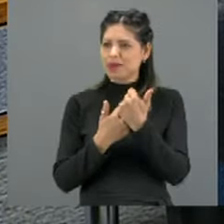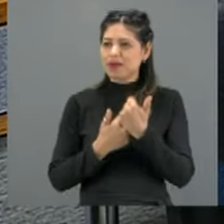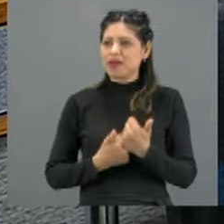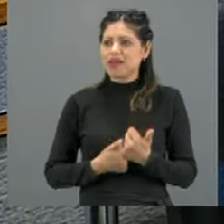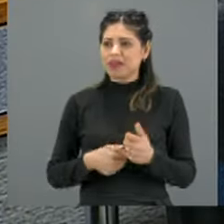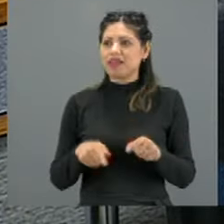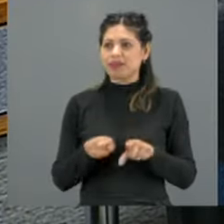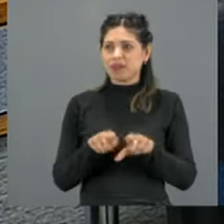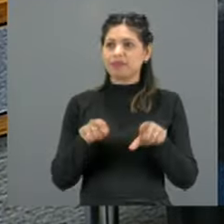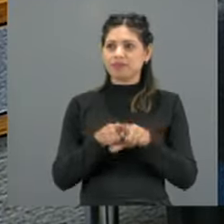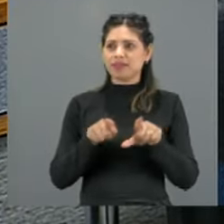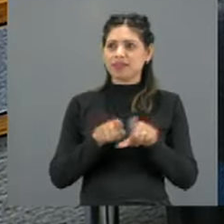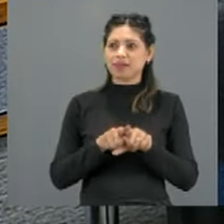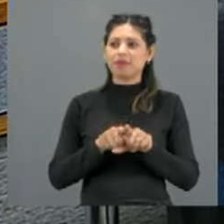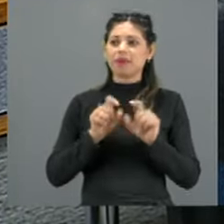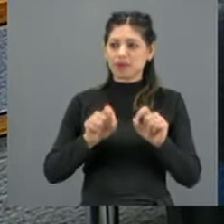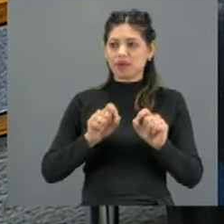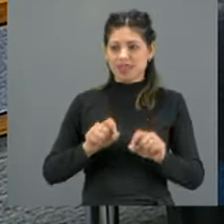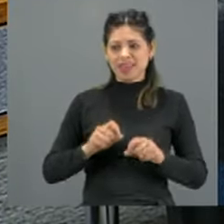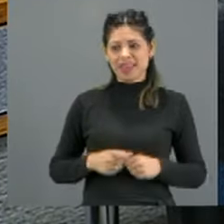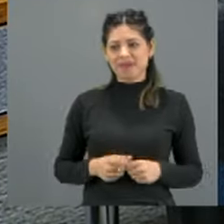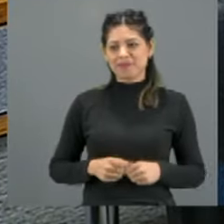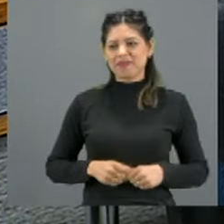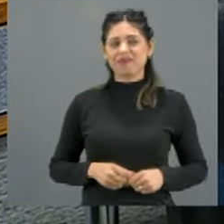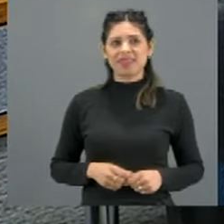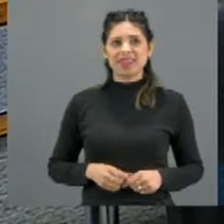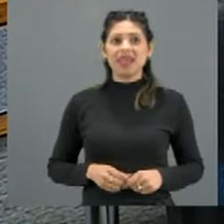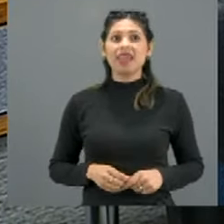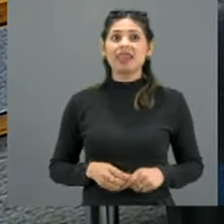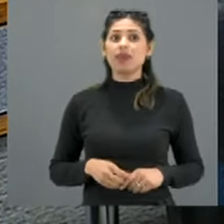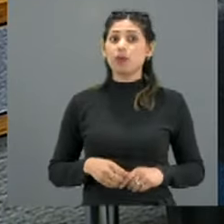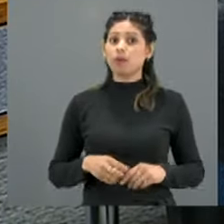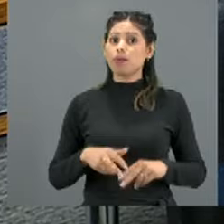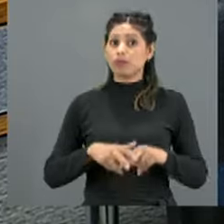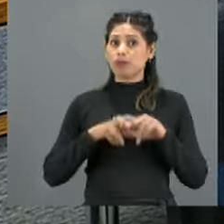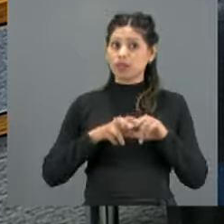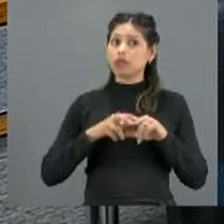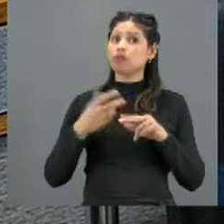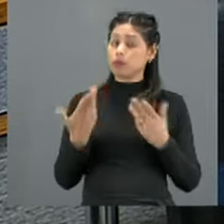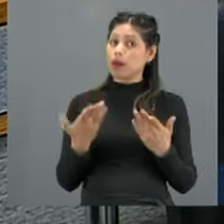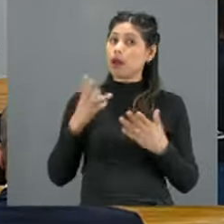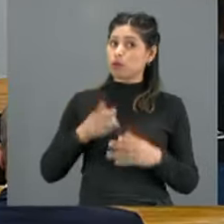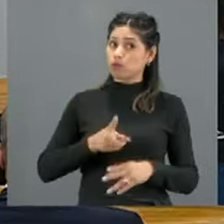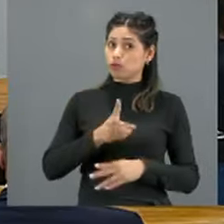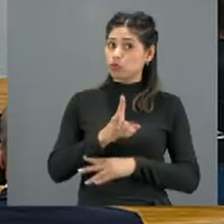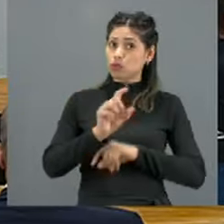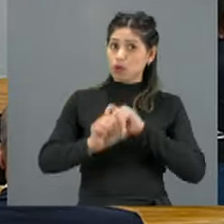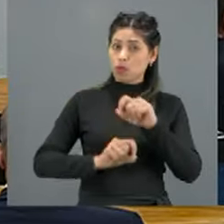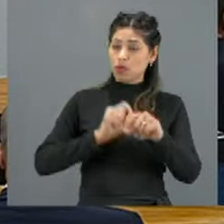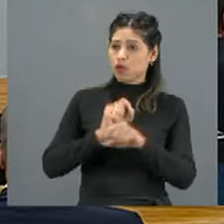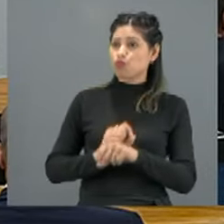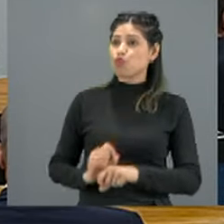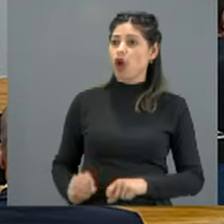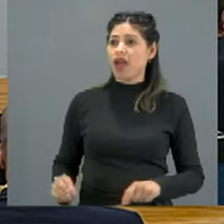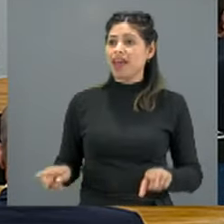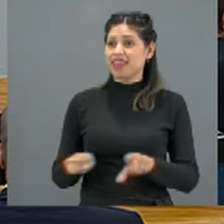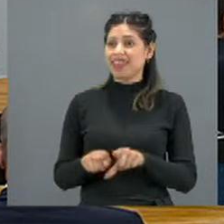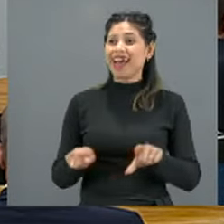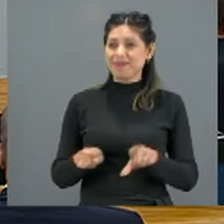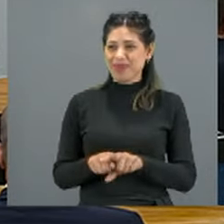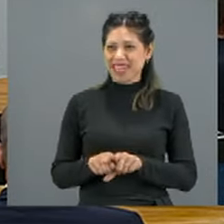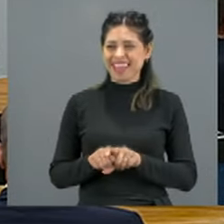estar aqui hoje recebendo o cacique Arnaldo, o cacique Graciniano, para colocar um pouco para todos nós aqui